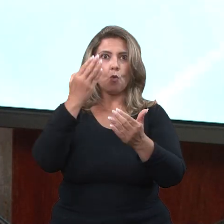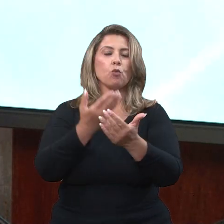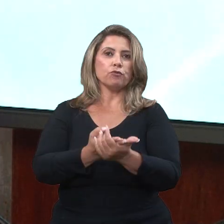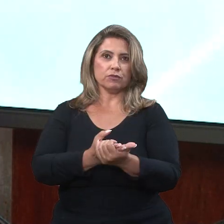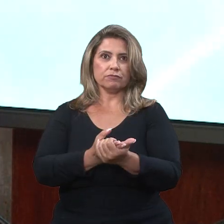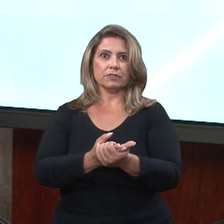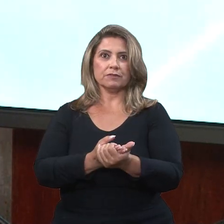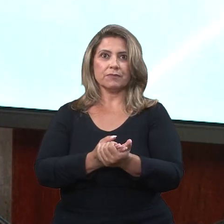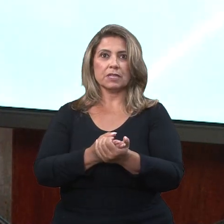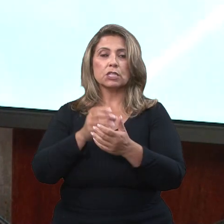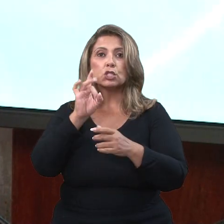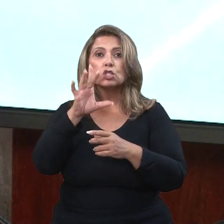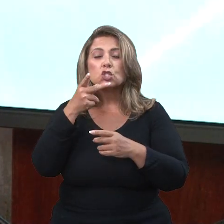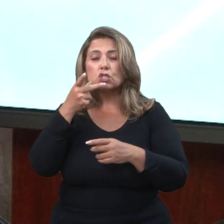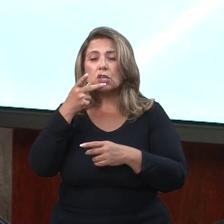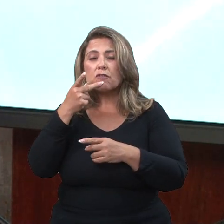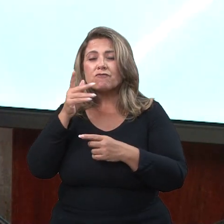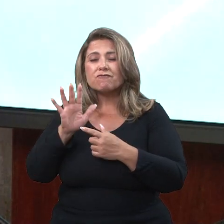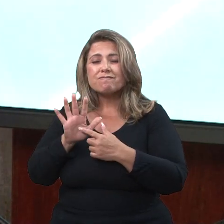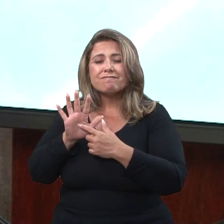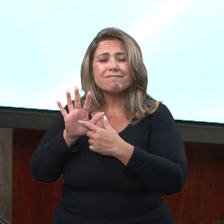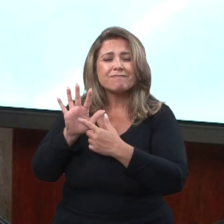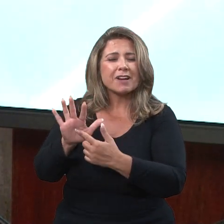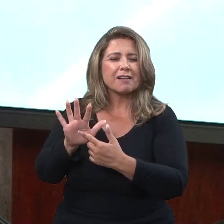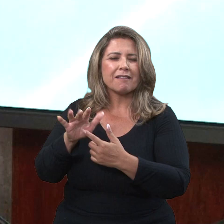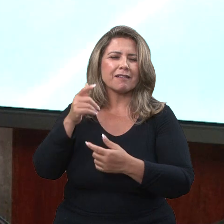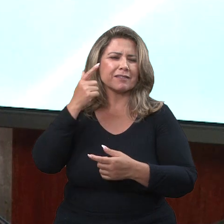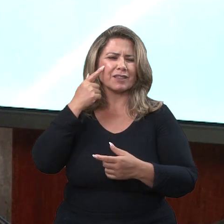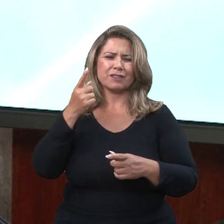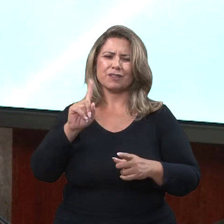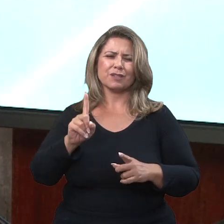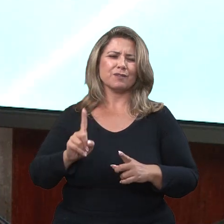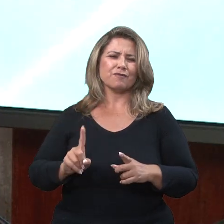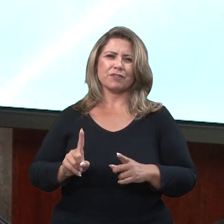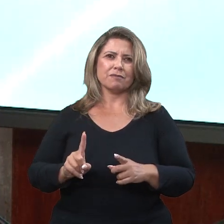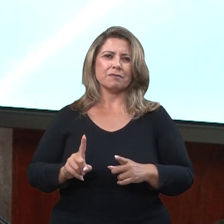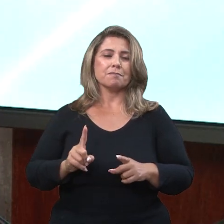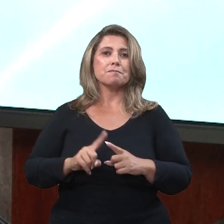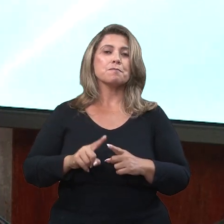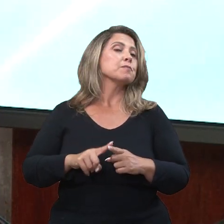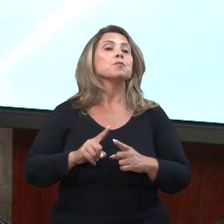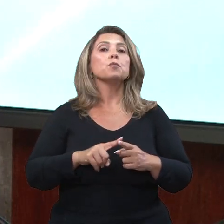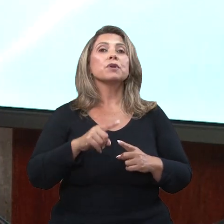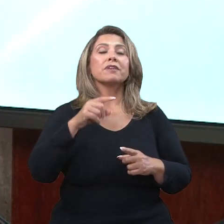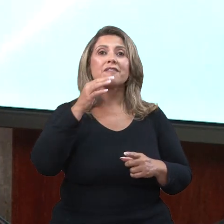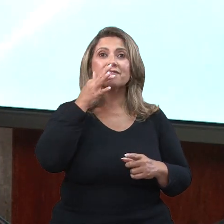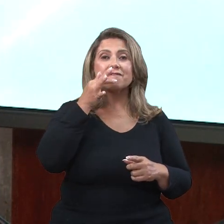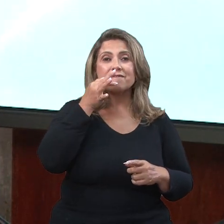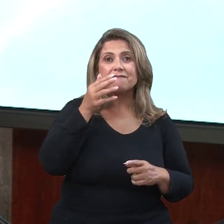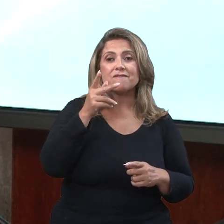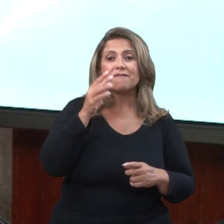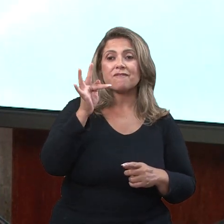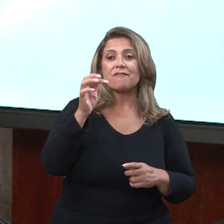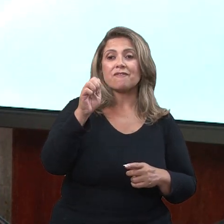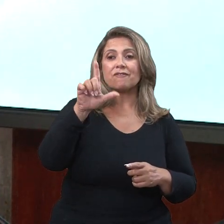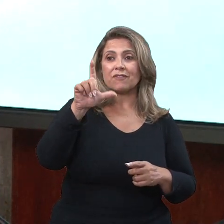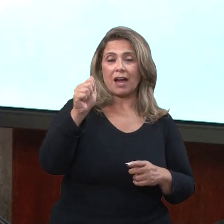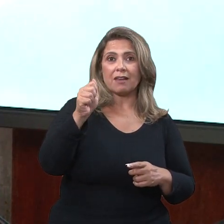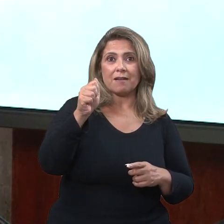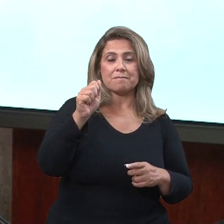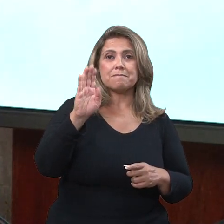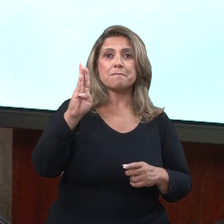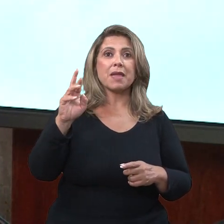só entrega a identidade do denunciante. Muitas vezes nem temos acesso, porque a plataforma Fala BR, que é desenvolvida